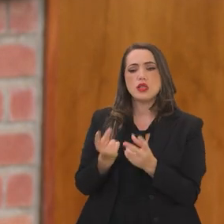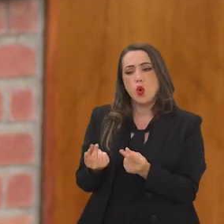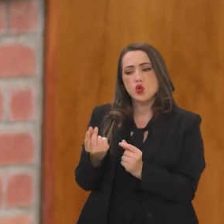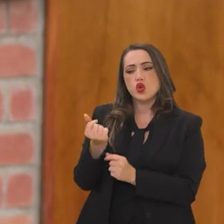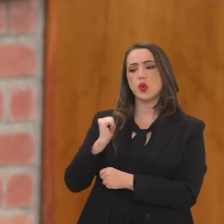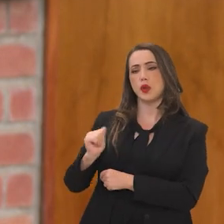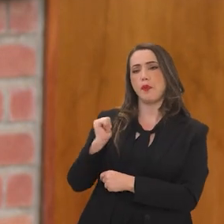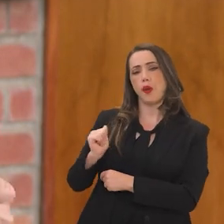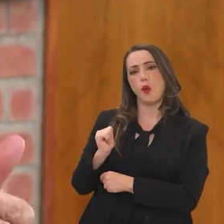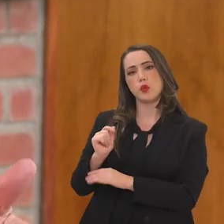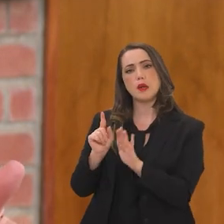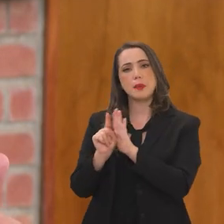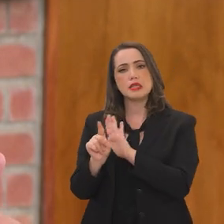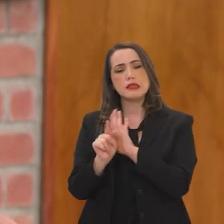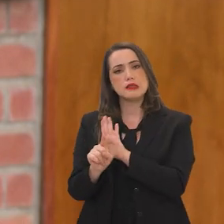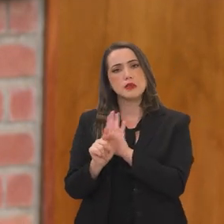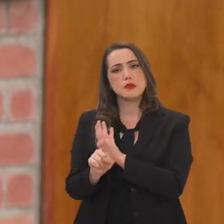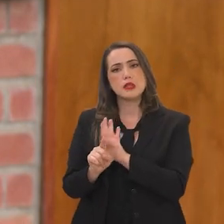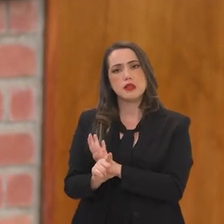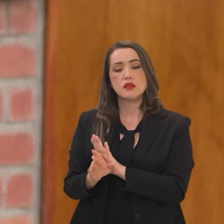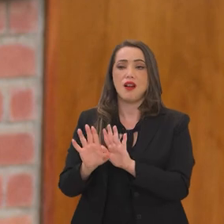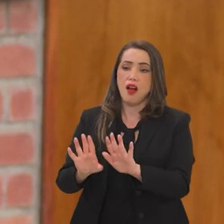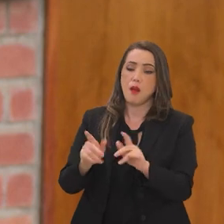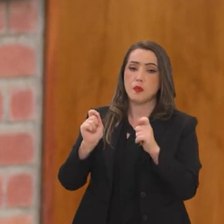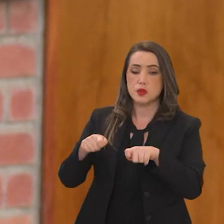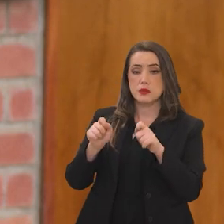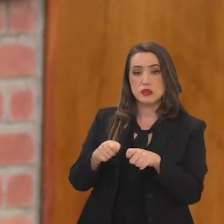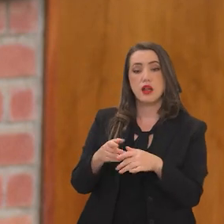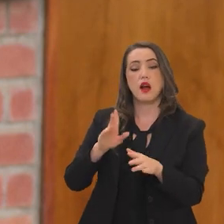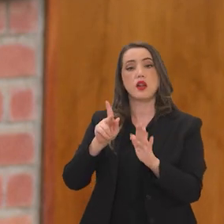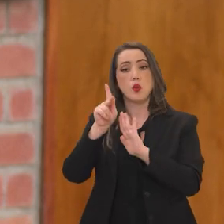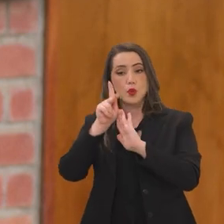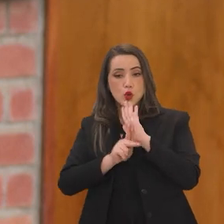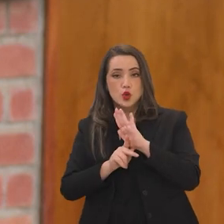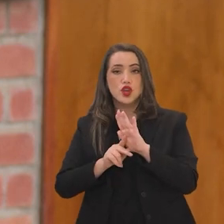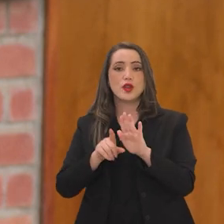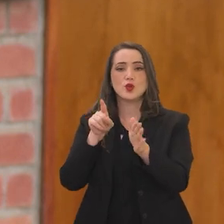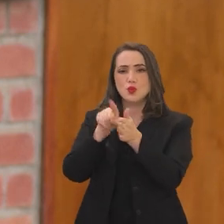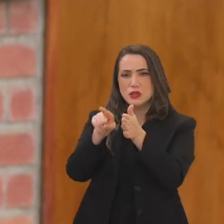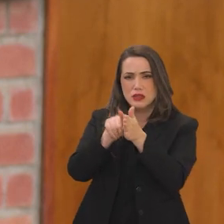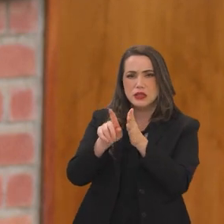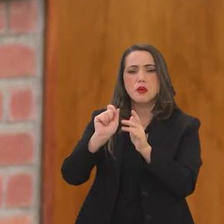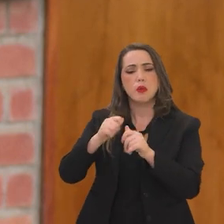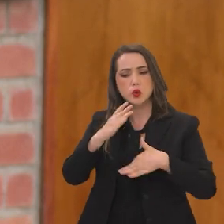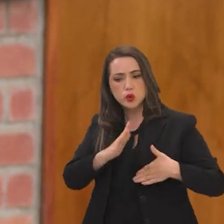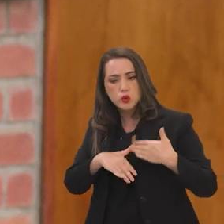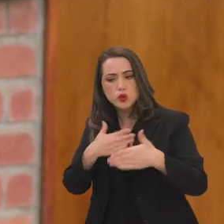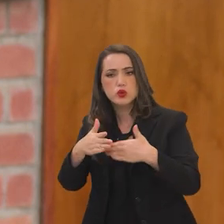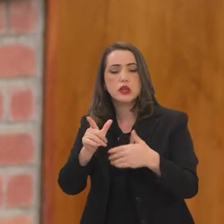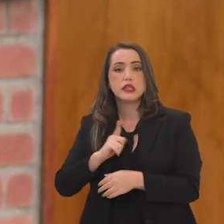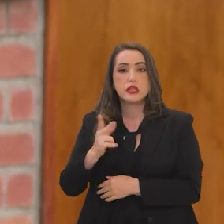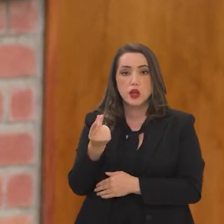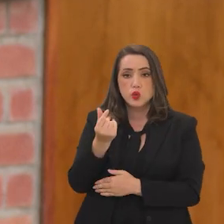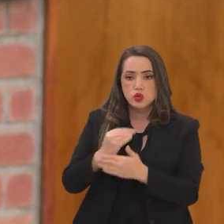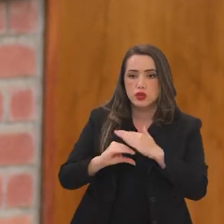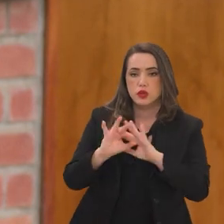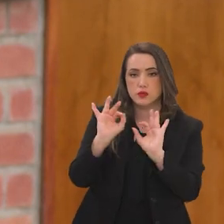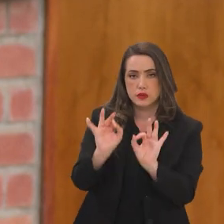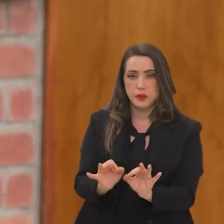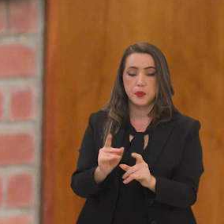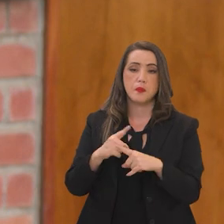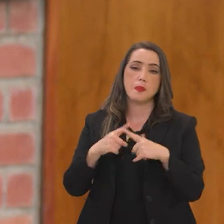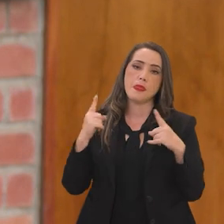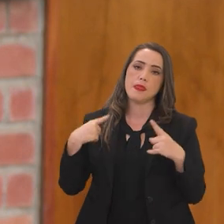recurso da bolsa e você fazer o investimento do custeio é você permitir que os projetos de pesquisa possam continuar que tem os recursos